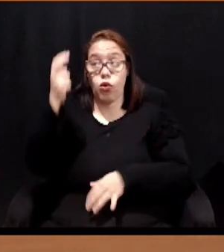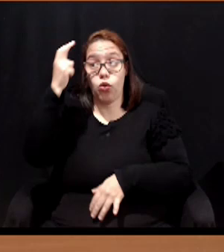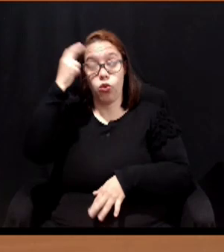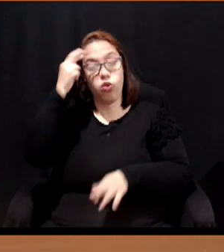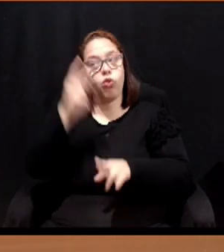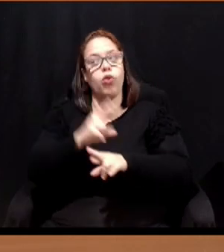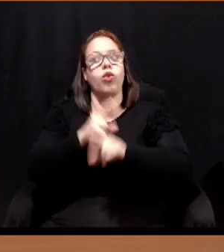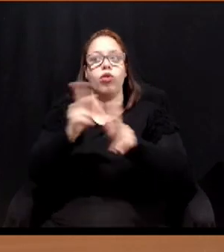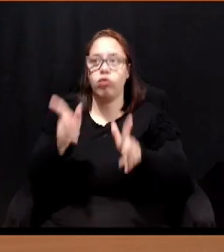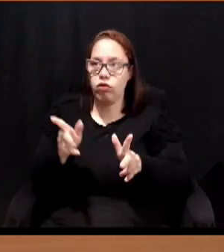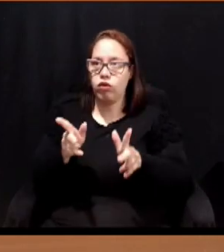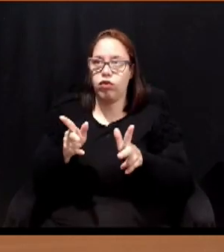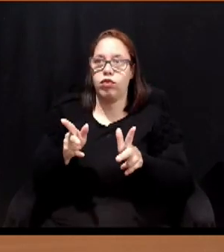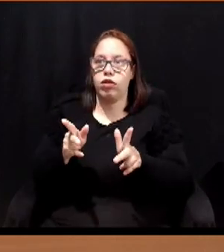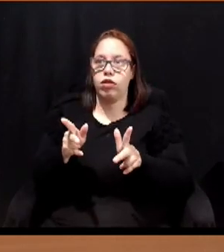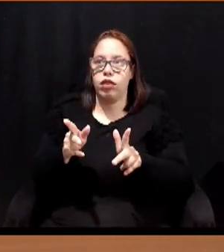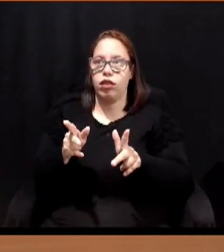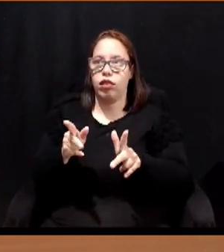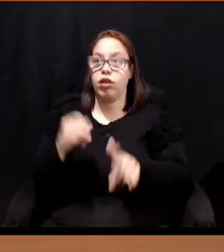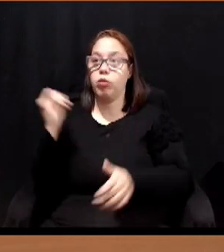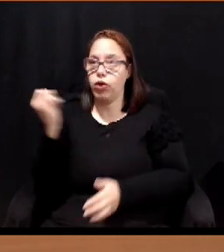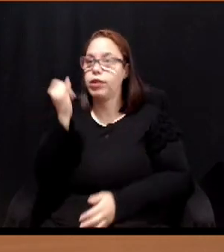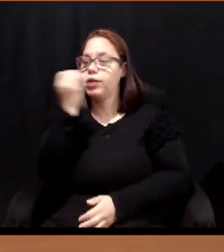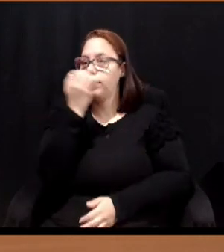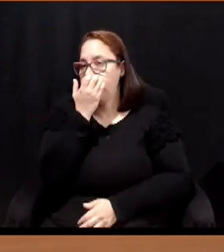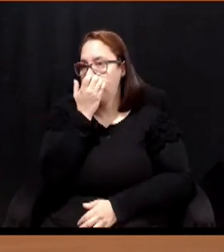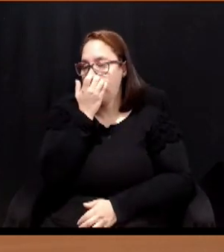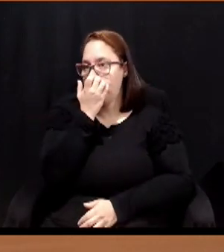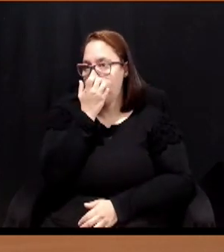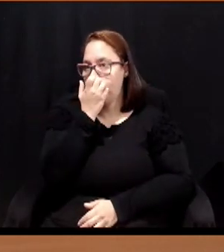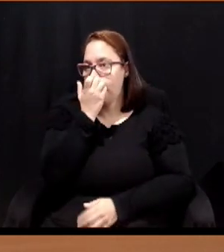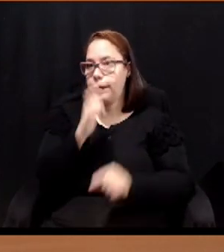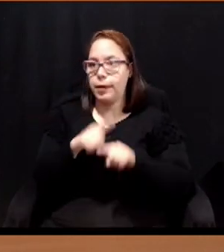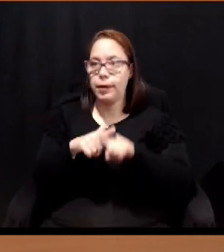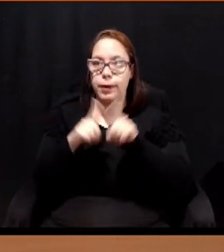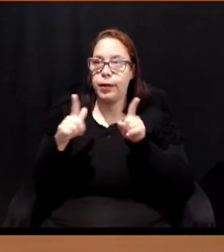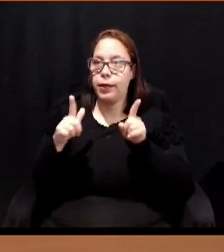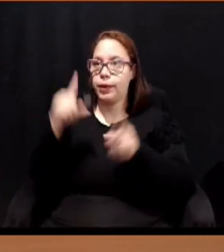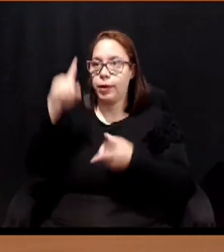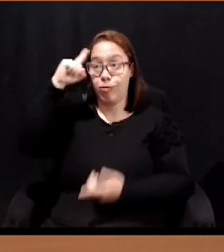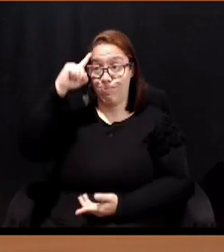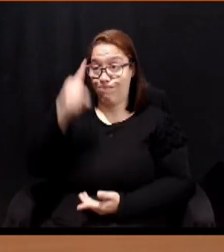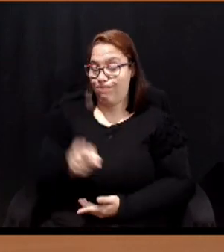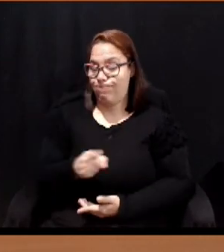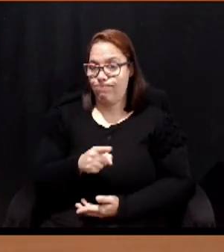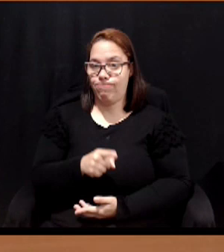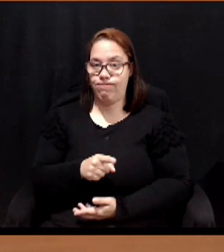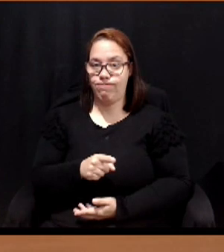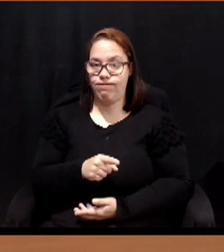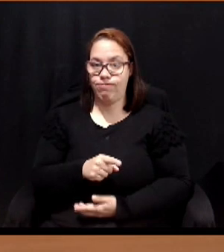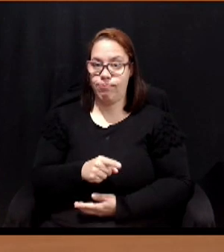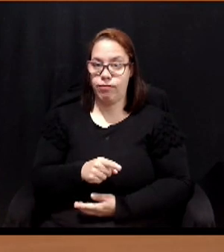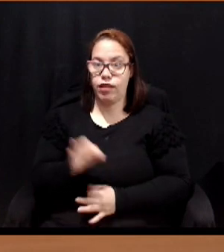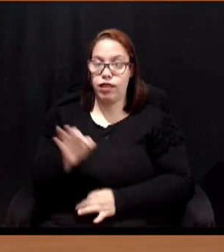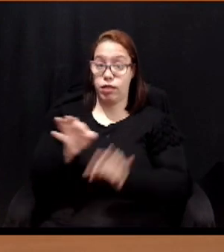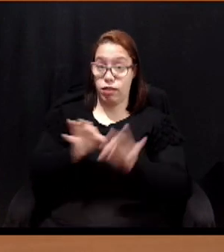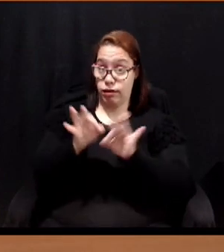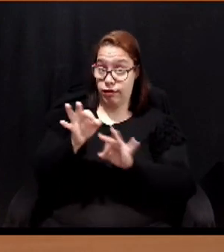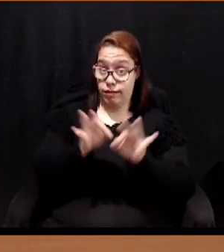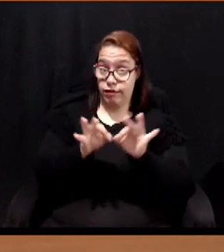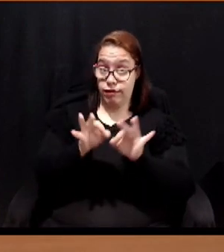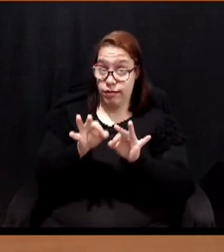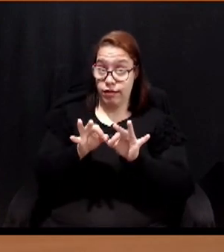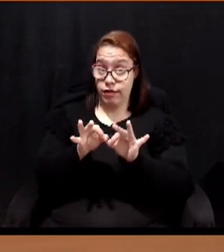levar isso em consideração. Mas a determinação em planejamento para médio e